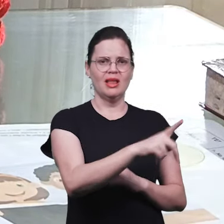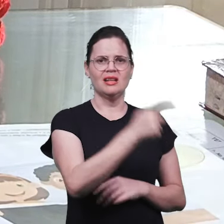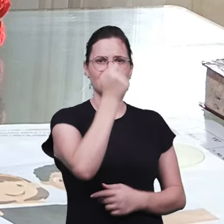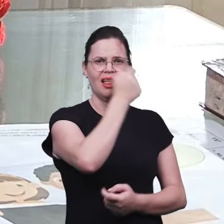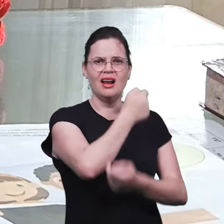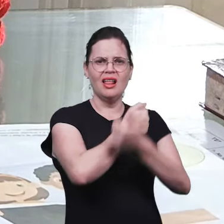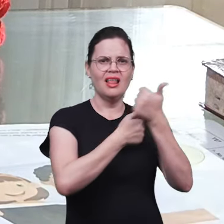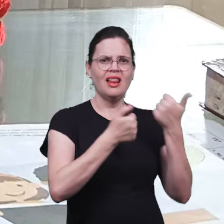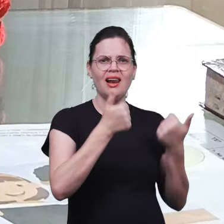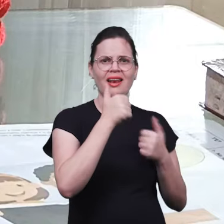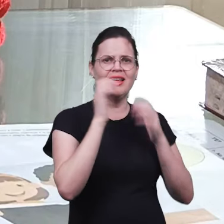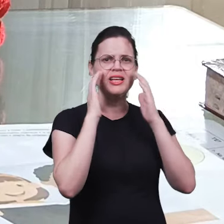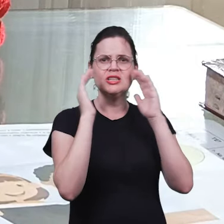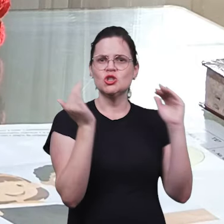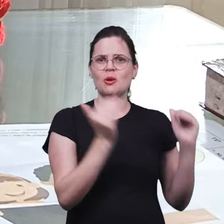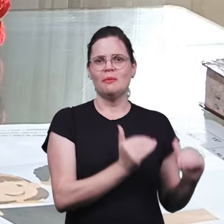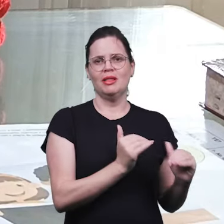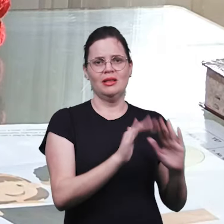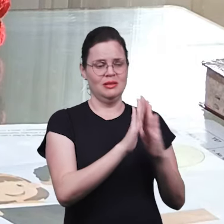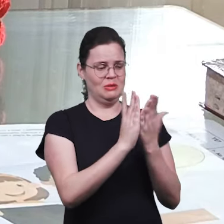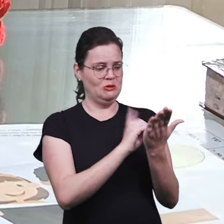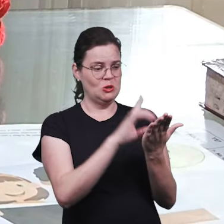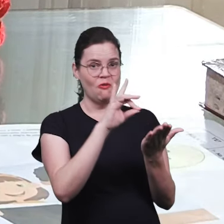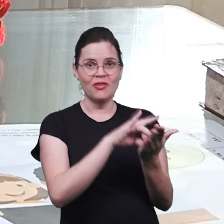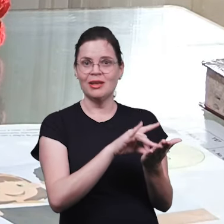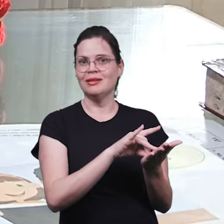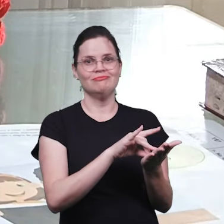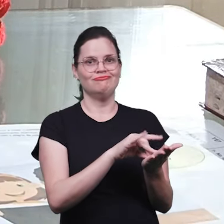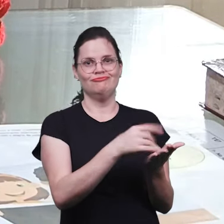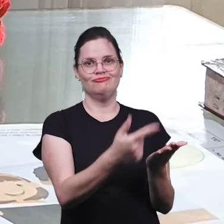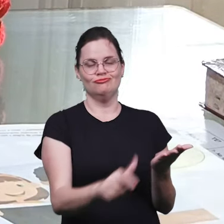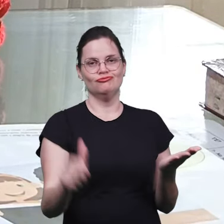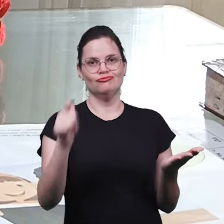através do engano, é a desobediência à palavra de Deus.